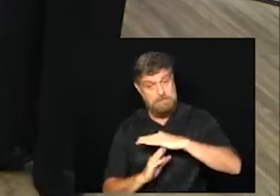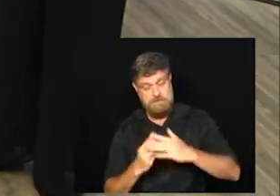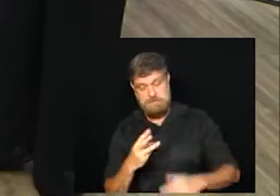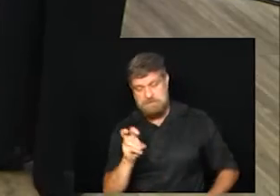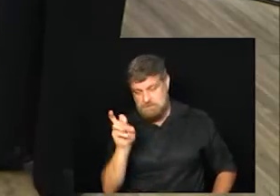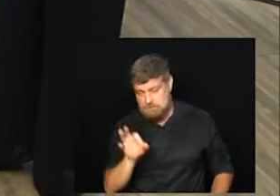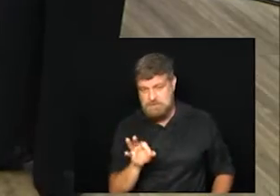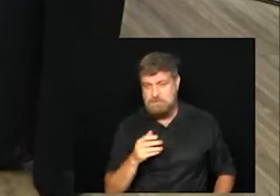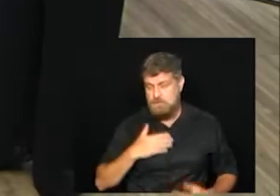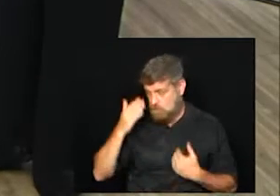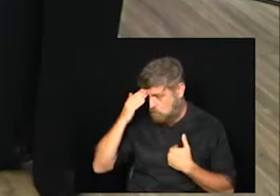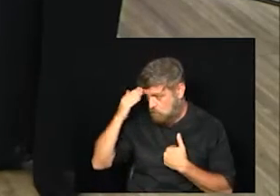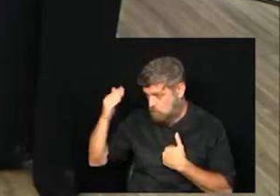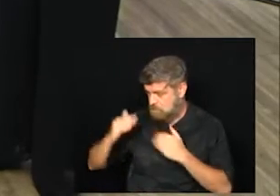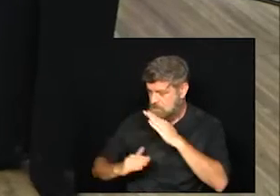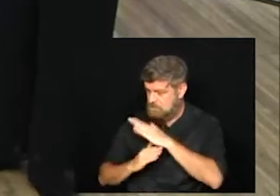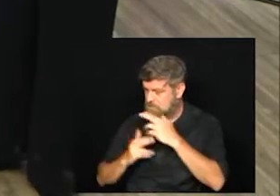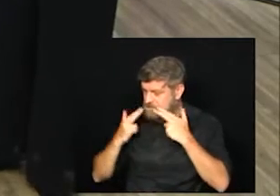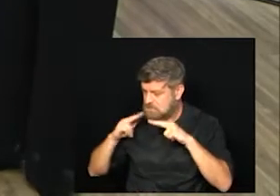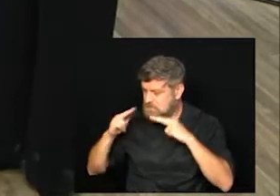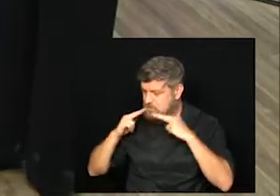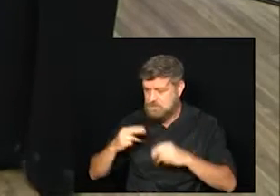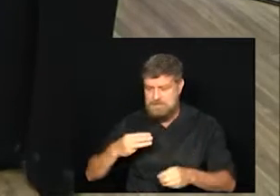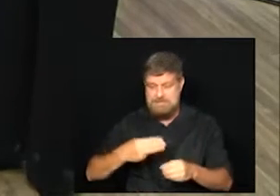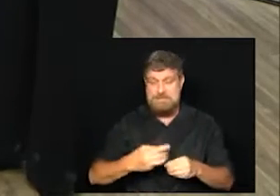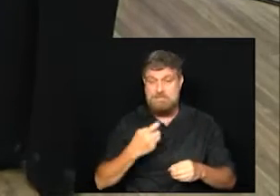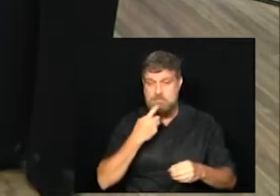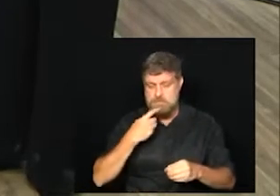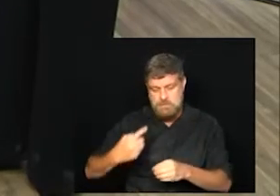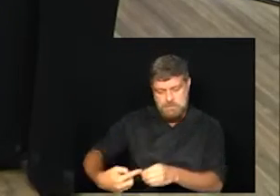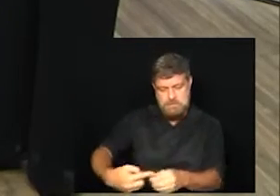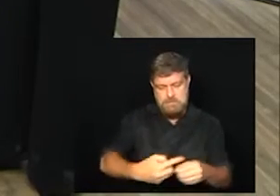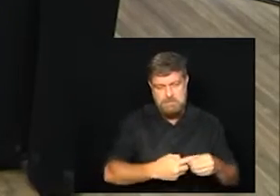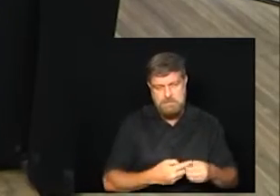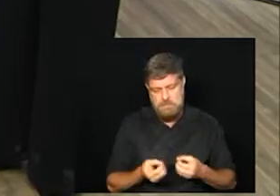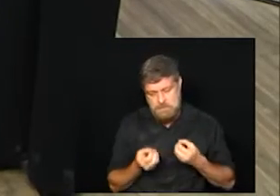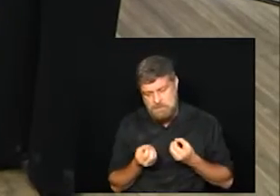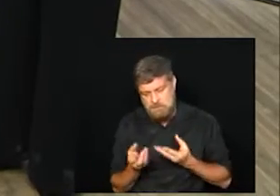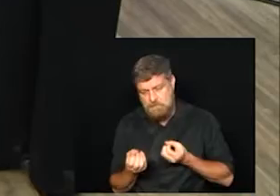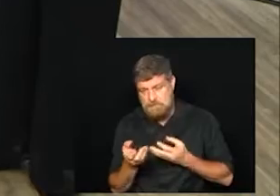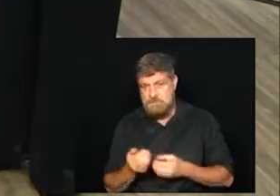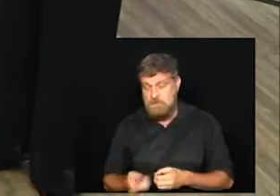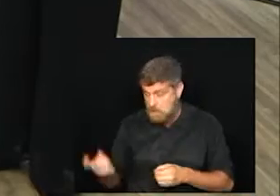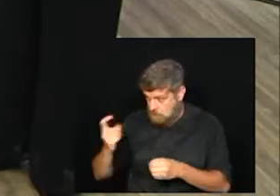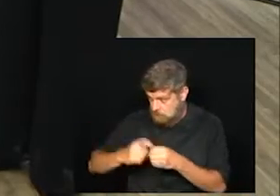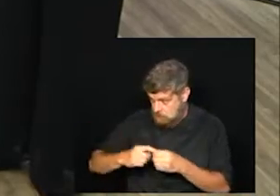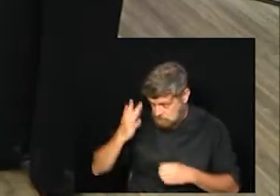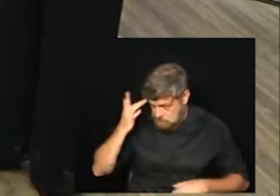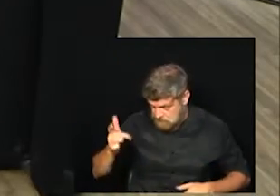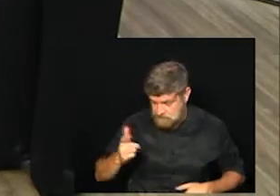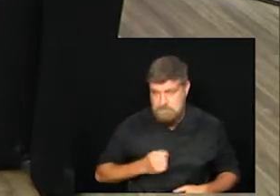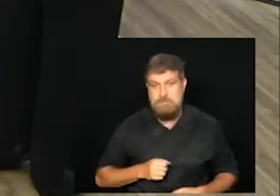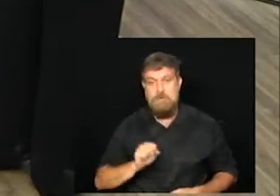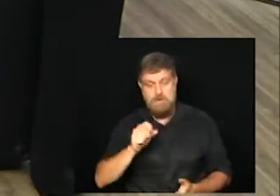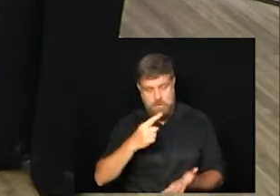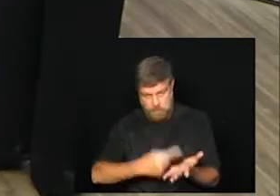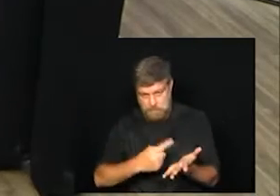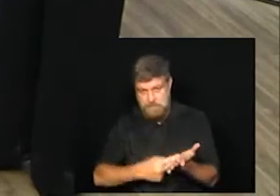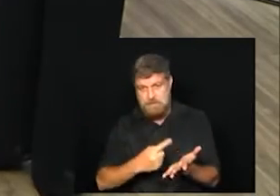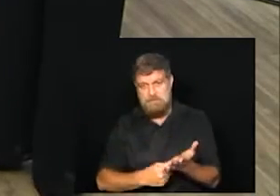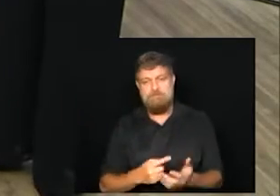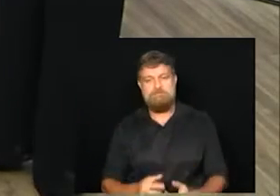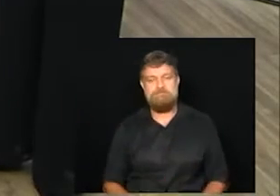obrigado pelas notícias do Legislativo, da Metrópole de Campinas. Volta amanhã com mais informações? Até amanhã. Combinado,